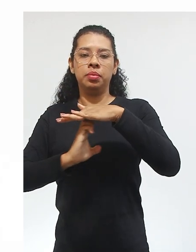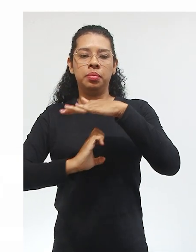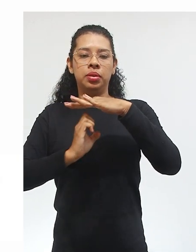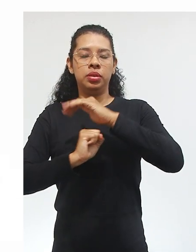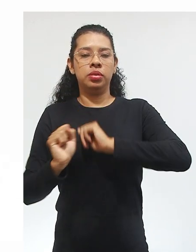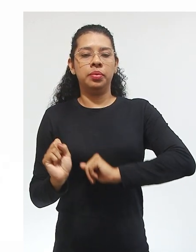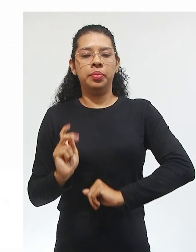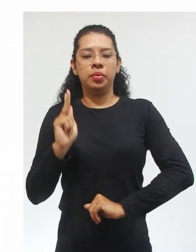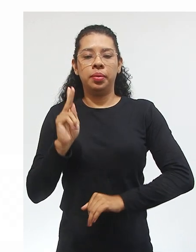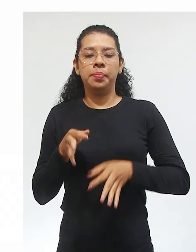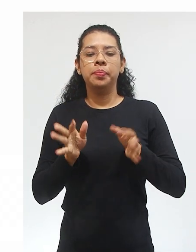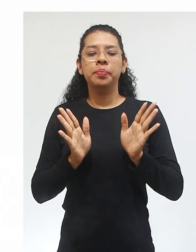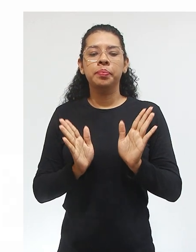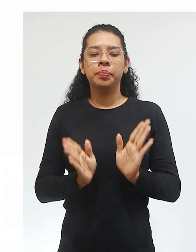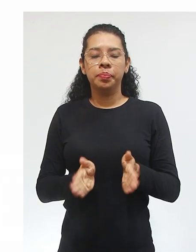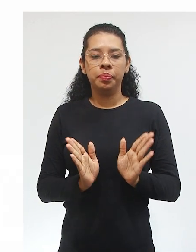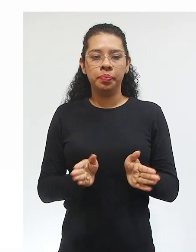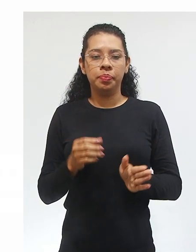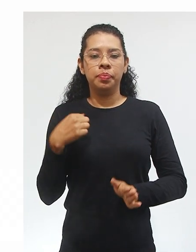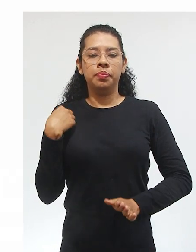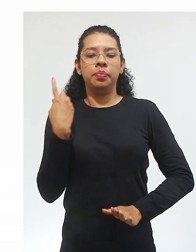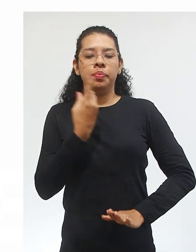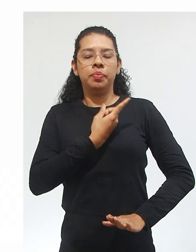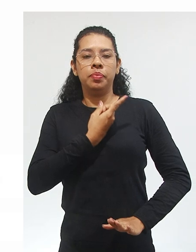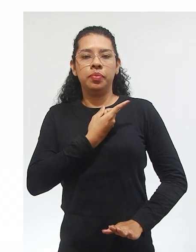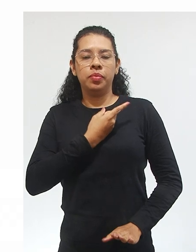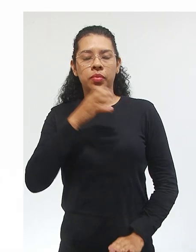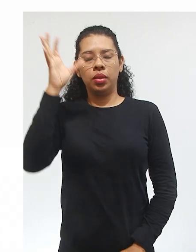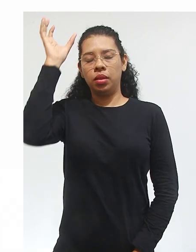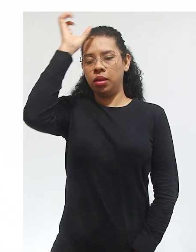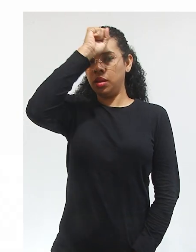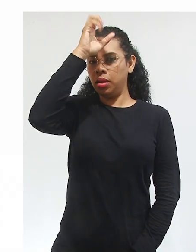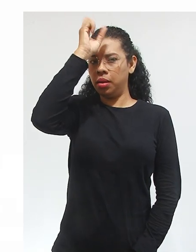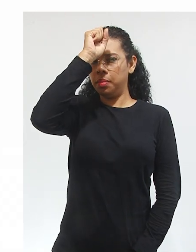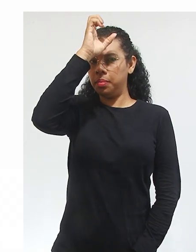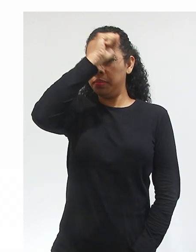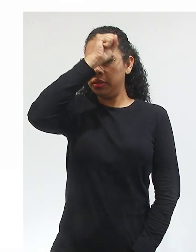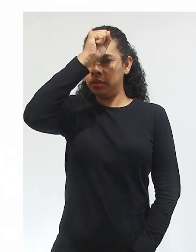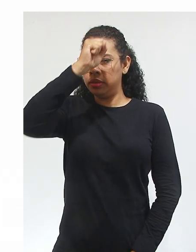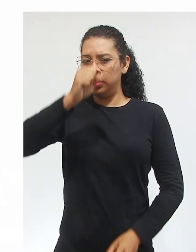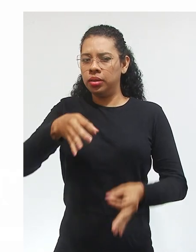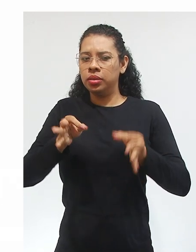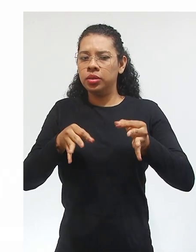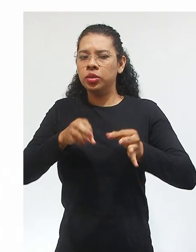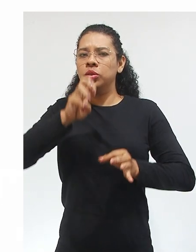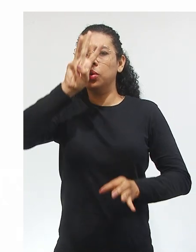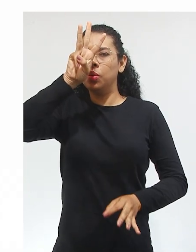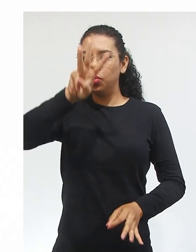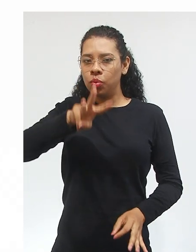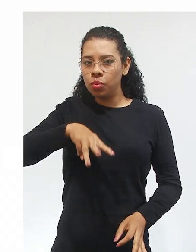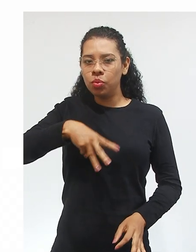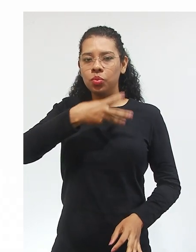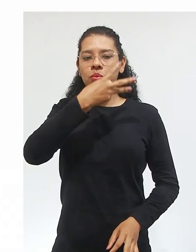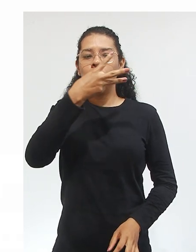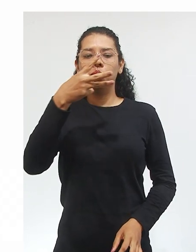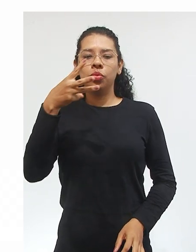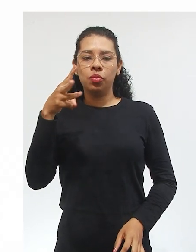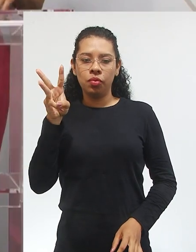Ok. Agora, nós vamos falar, tá, das fórmulas de